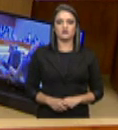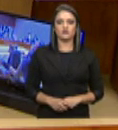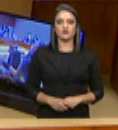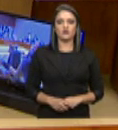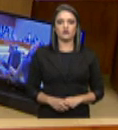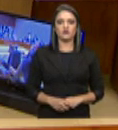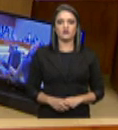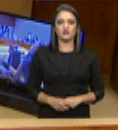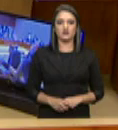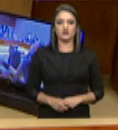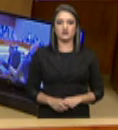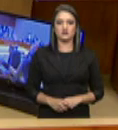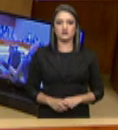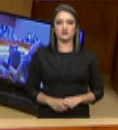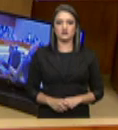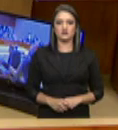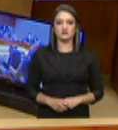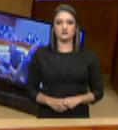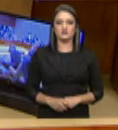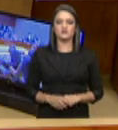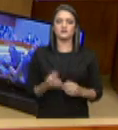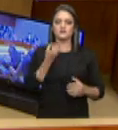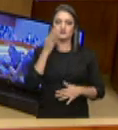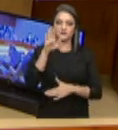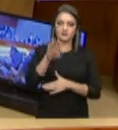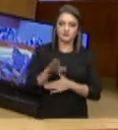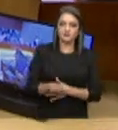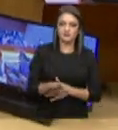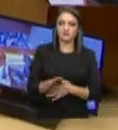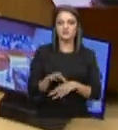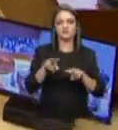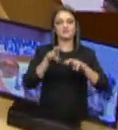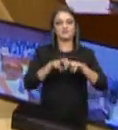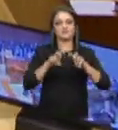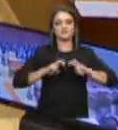uma boa tarde a todos podemos nos sentar obrigado